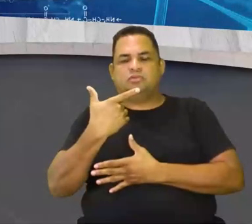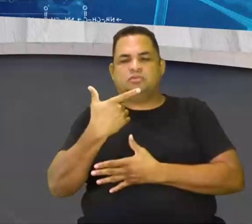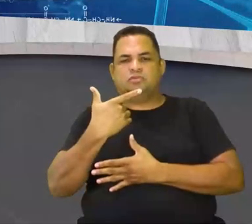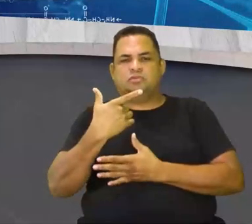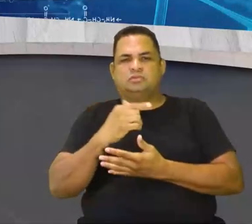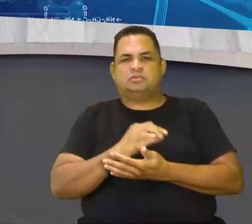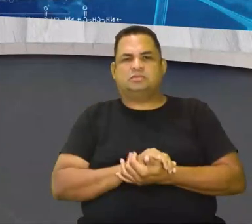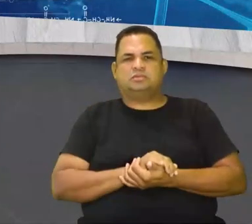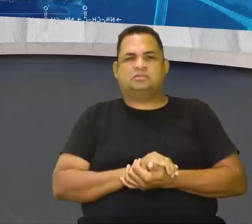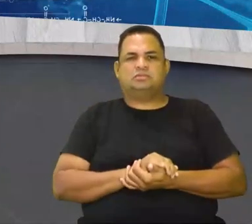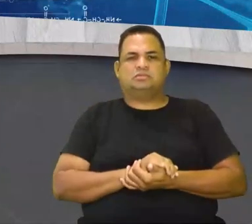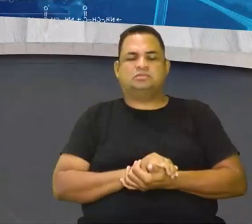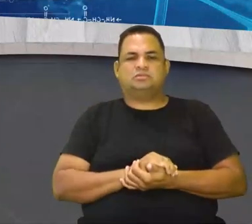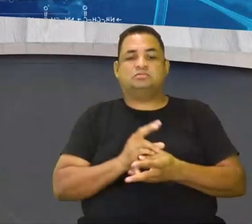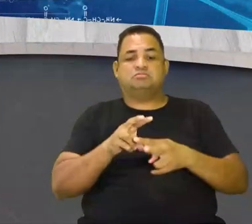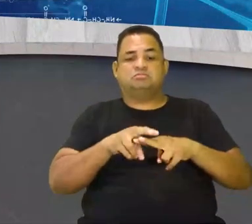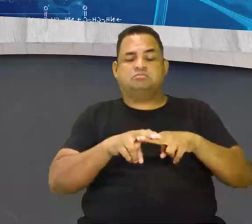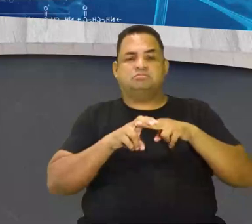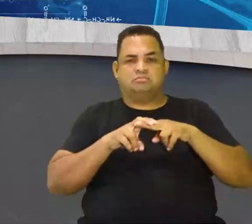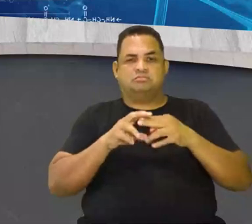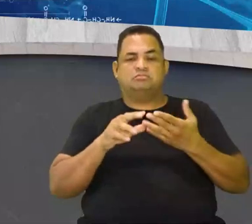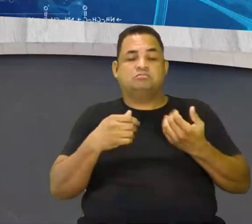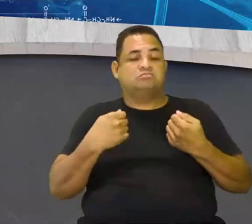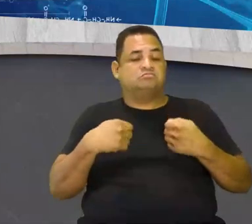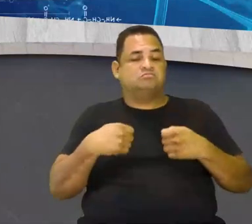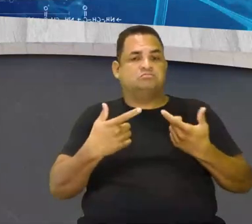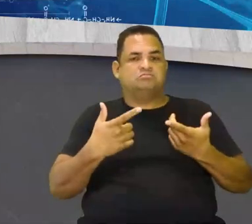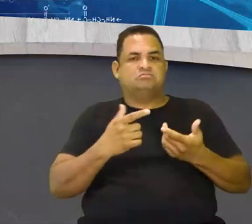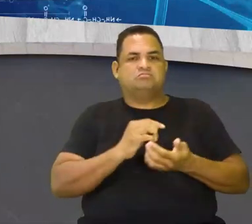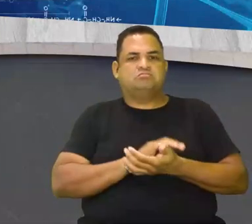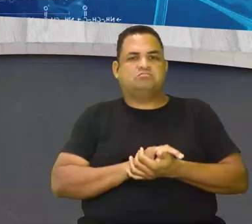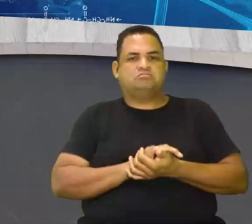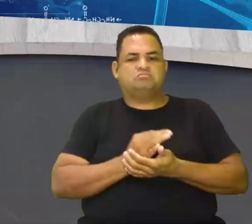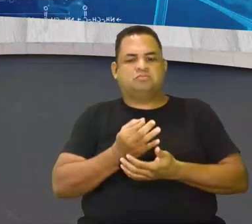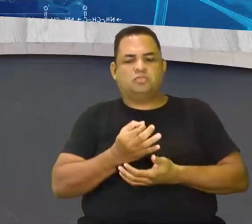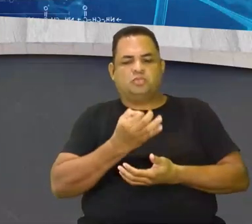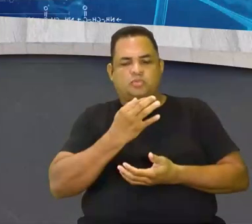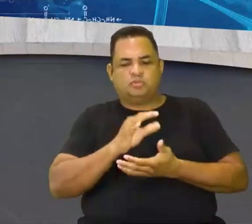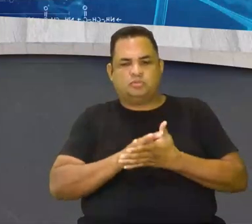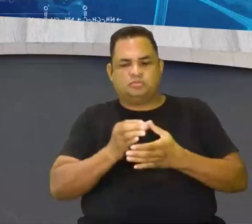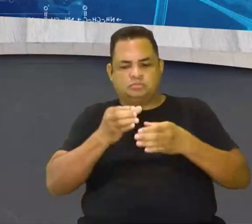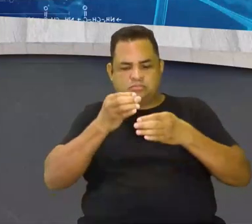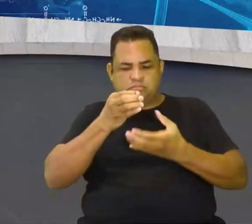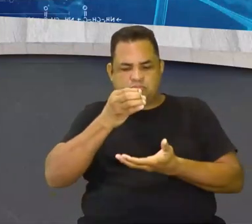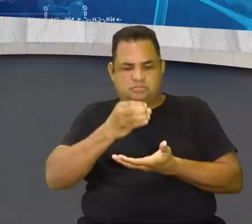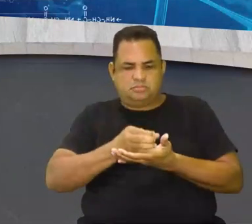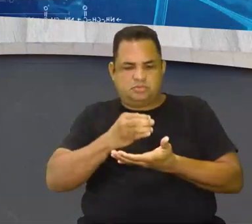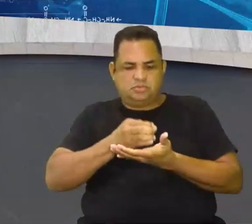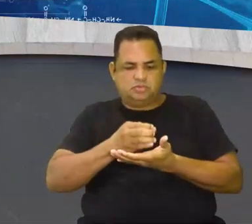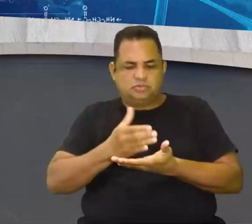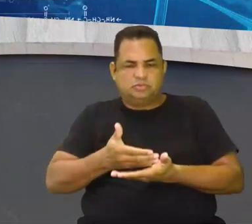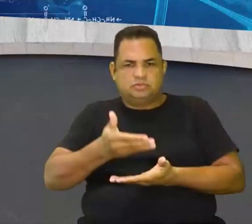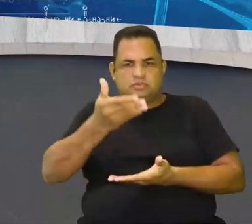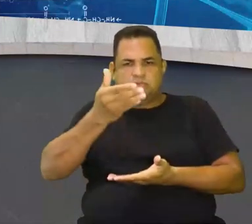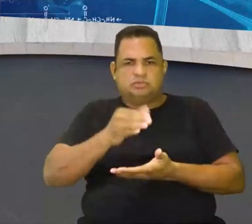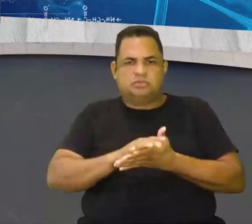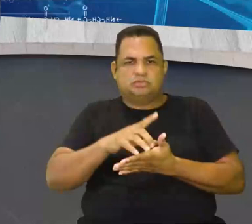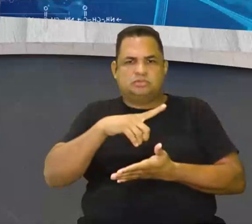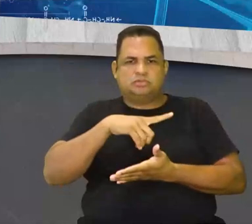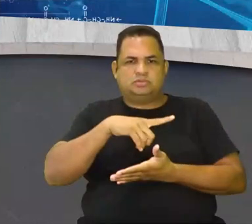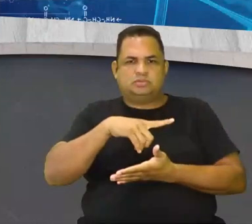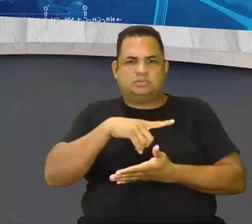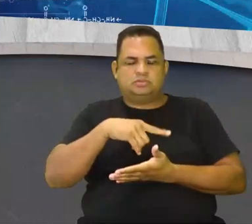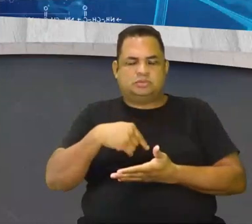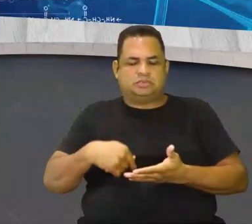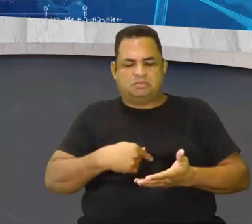naturalmente, tá bom? Por isso, você não deve ingerir um comprimido efervescente sólido, porque ele vai gerar desgaste